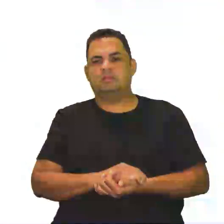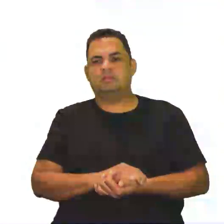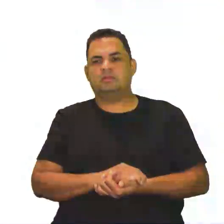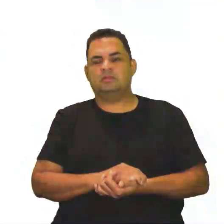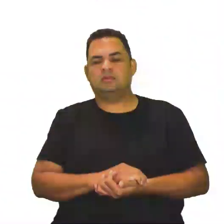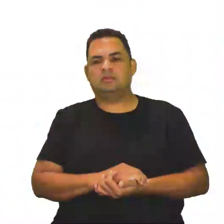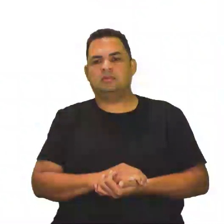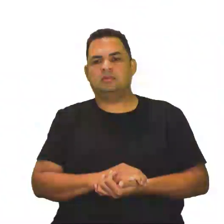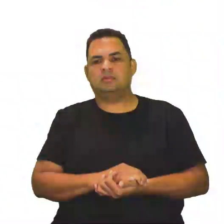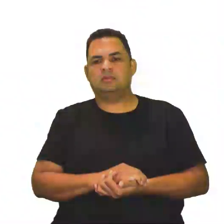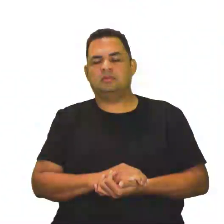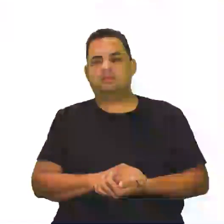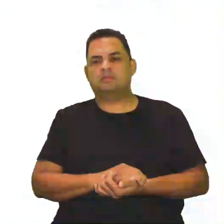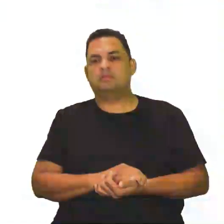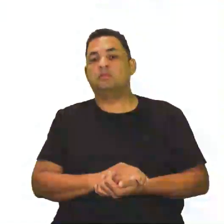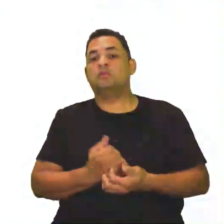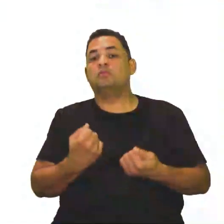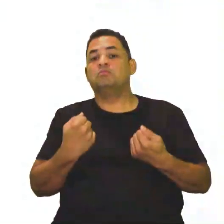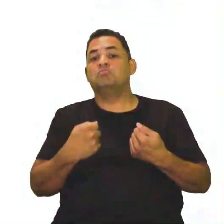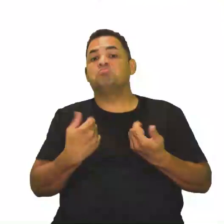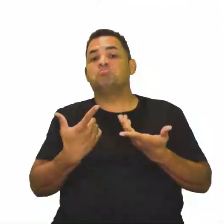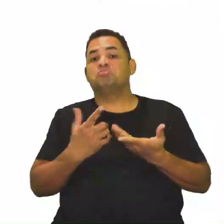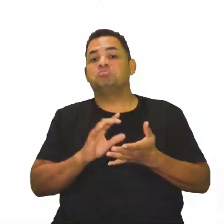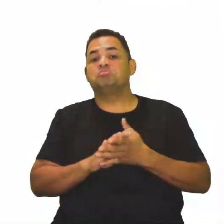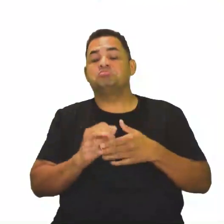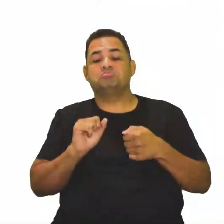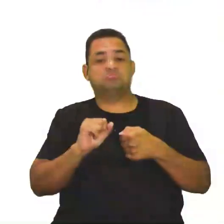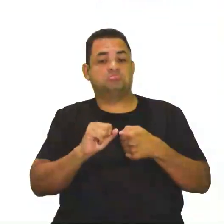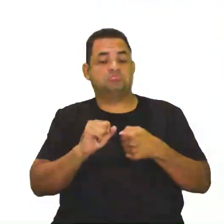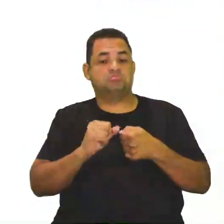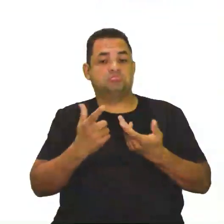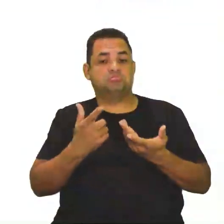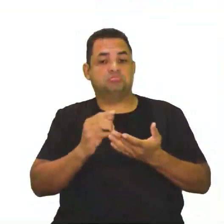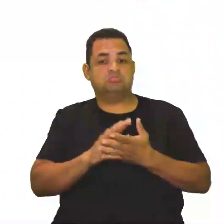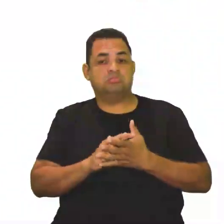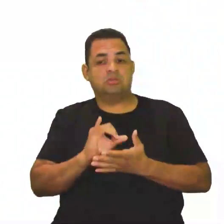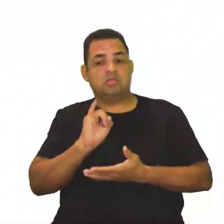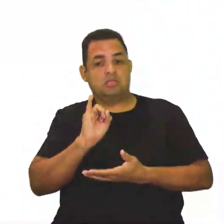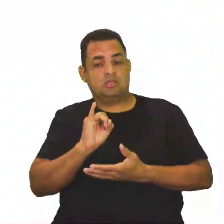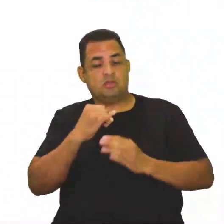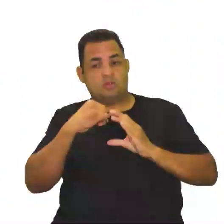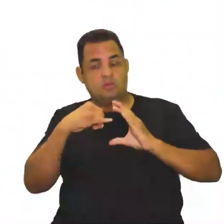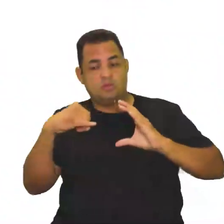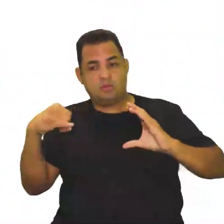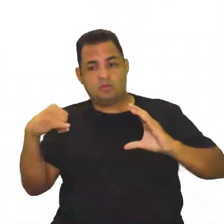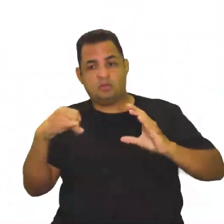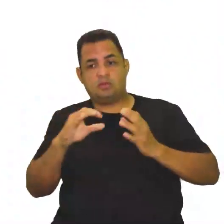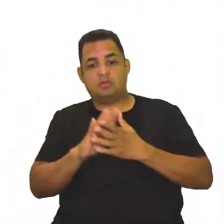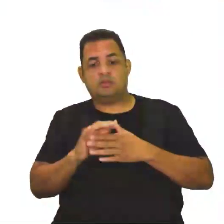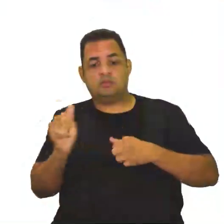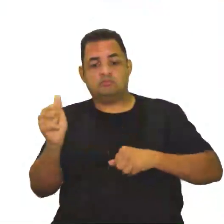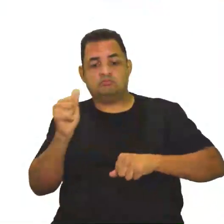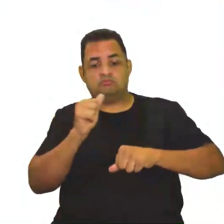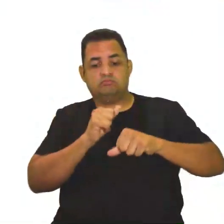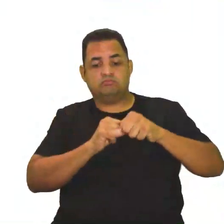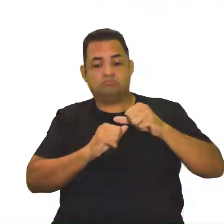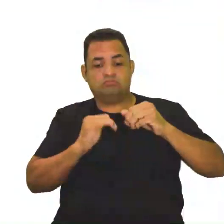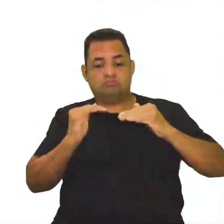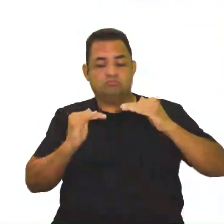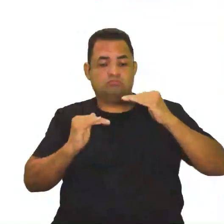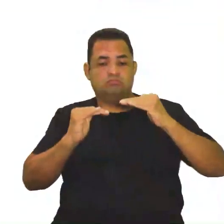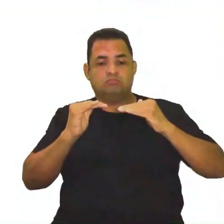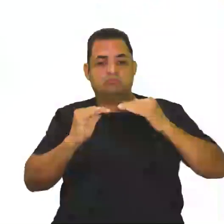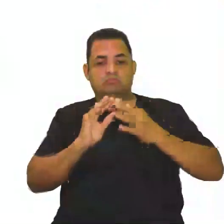Pronto. O que nós podemos tirar disso daqui, pessoal? A corrente, ela é inversamente